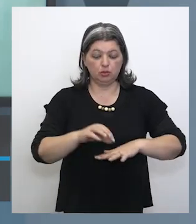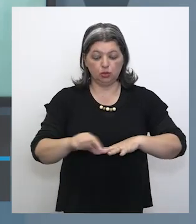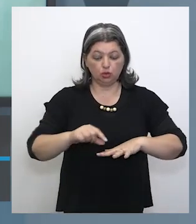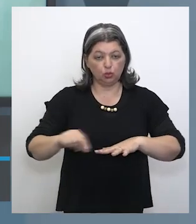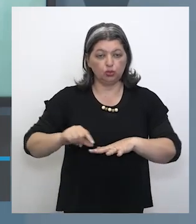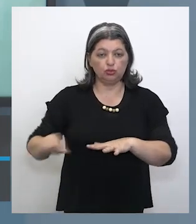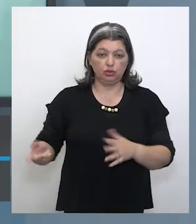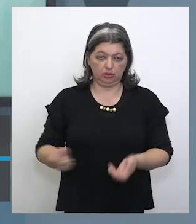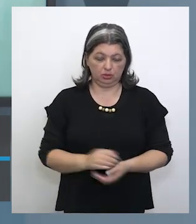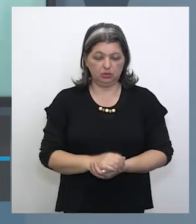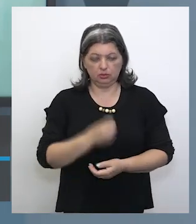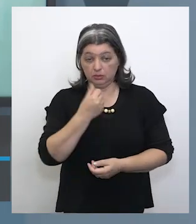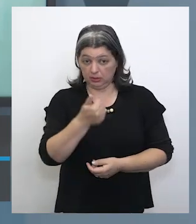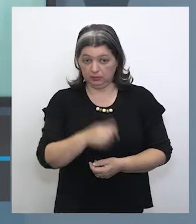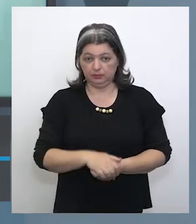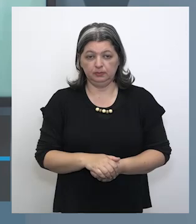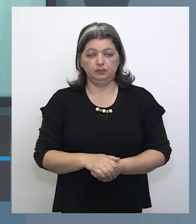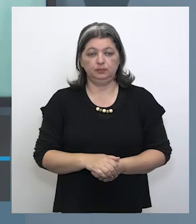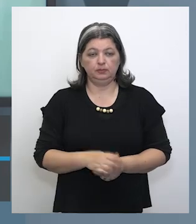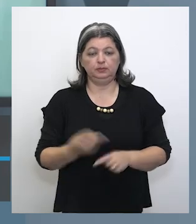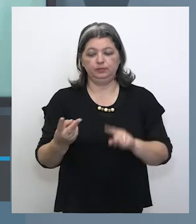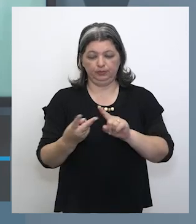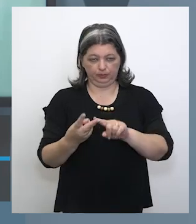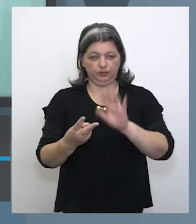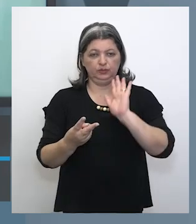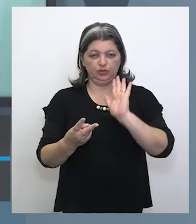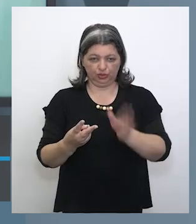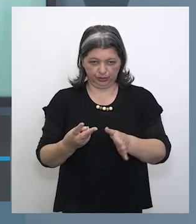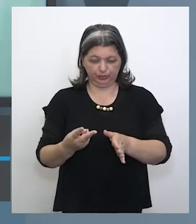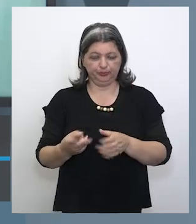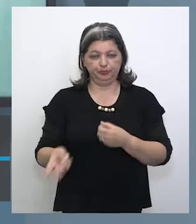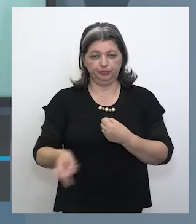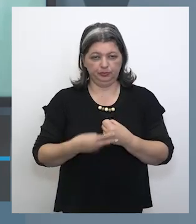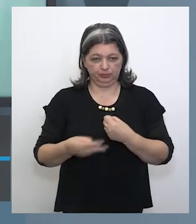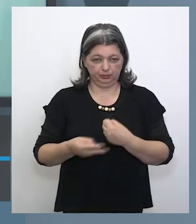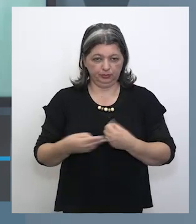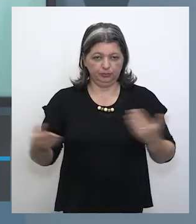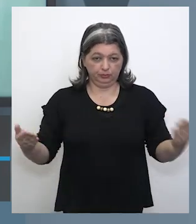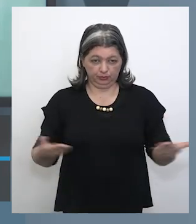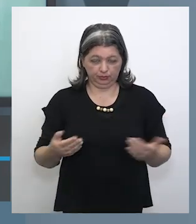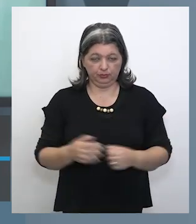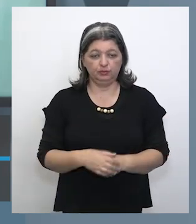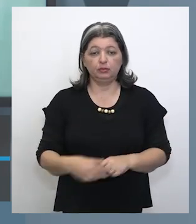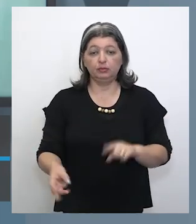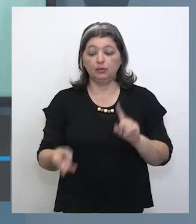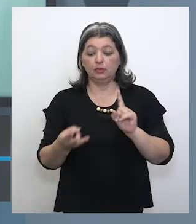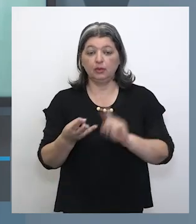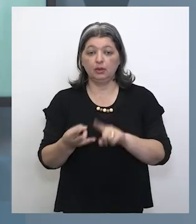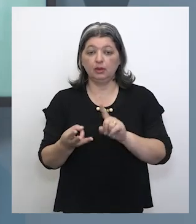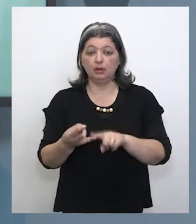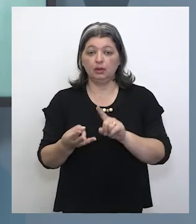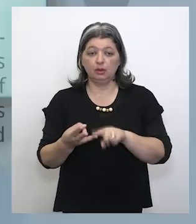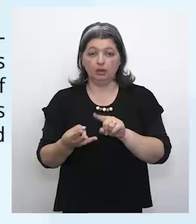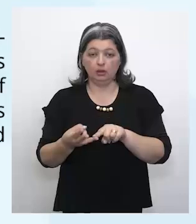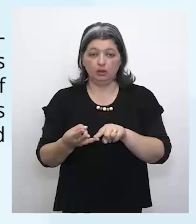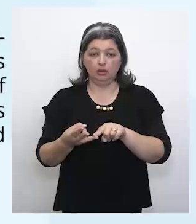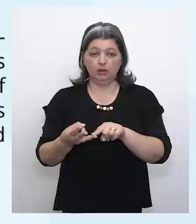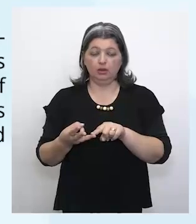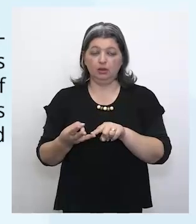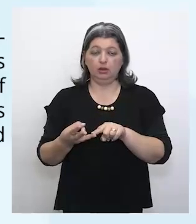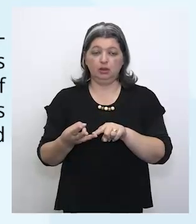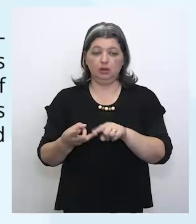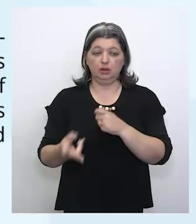Tudo bem? Segunda parte, encontramos lá o verbo no presente. Na terceira parte, a gente vai ver agora verbos